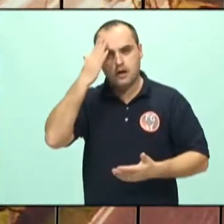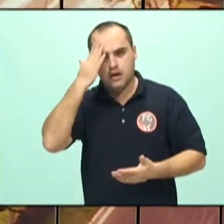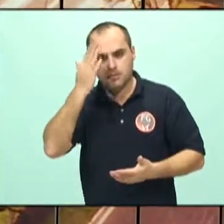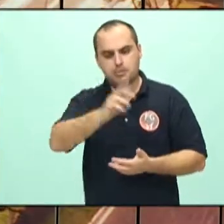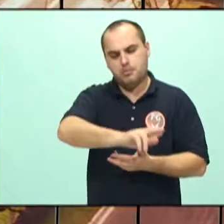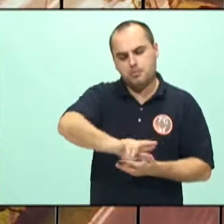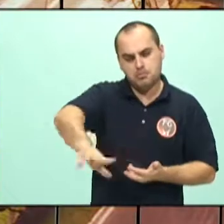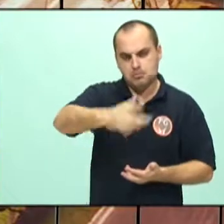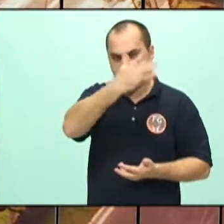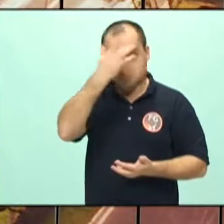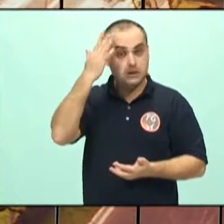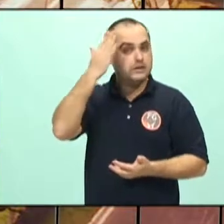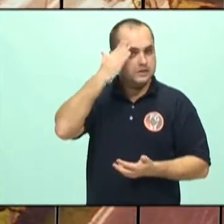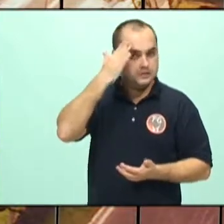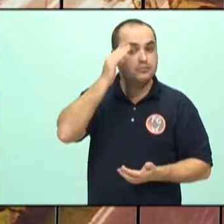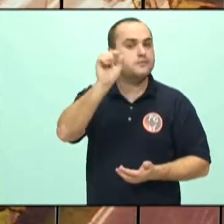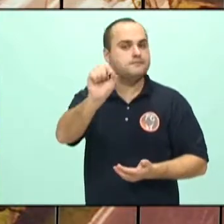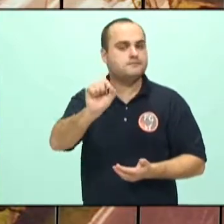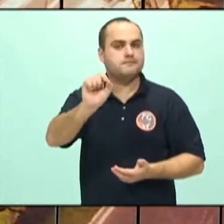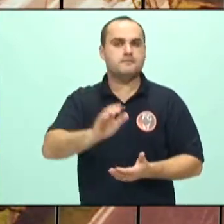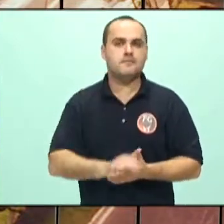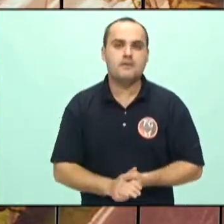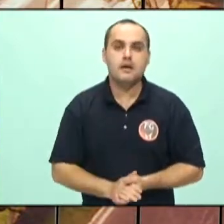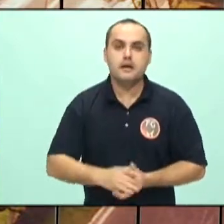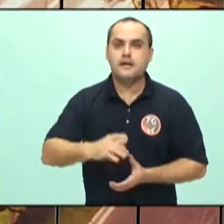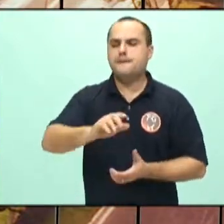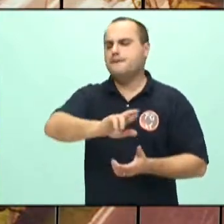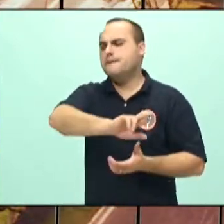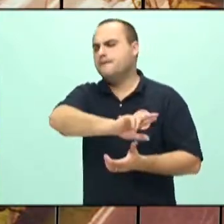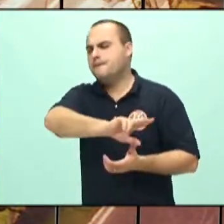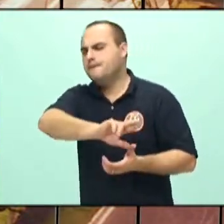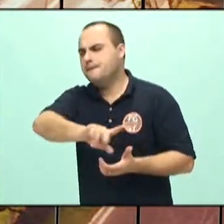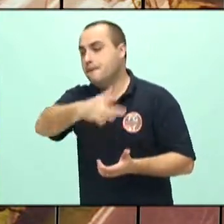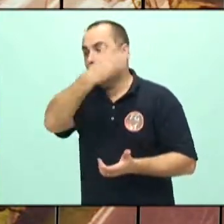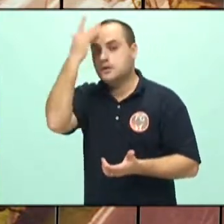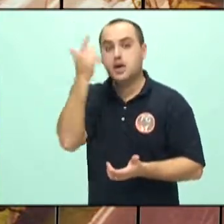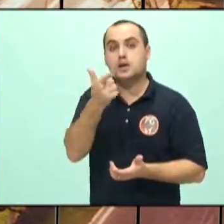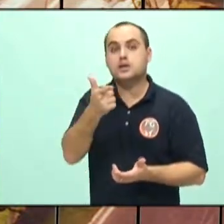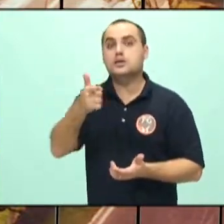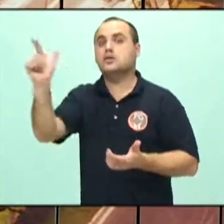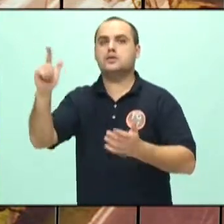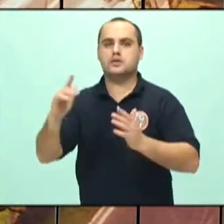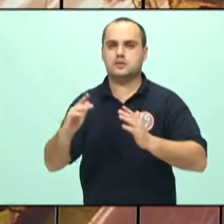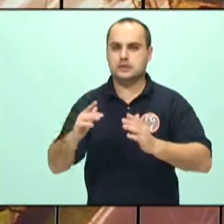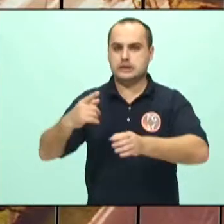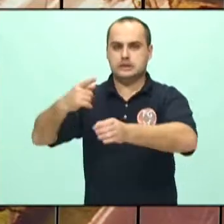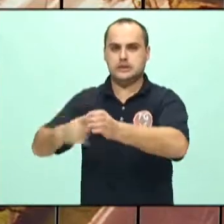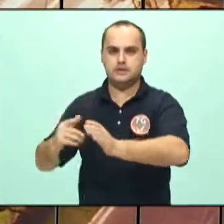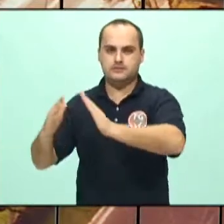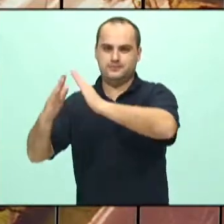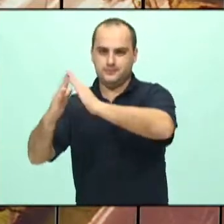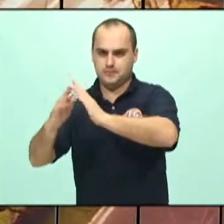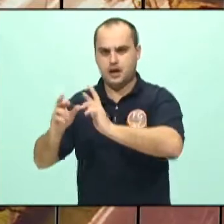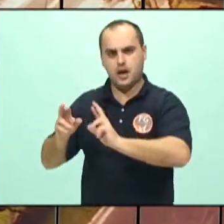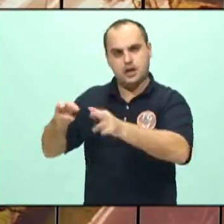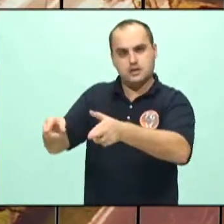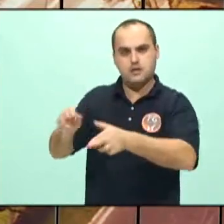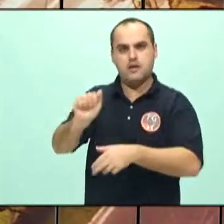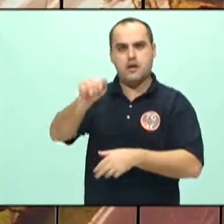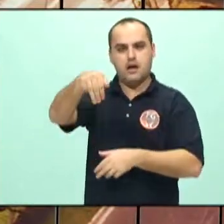pessoas, que recebemos pessoas de muitos lugares da nossa região da